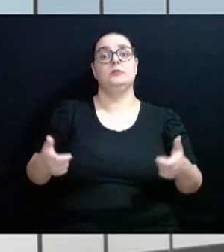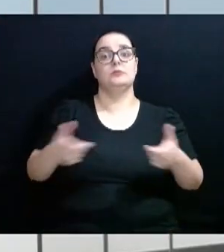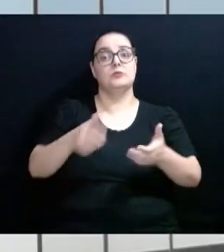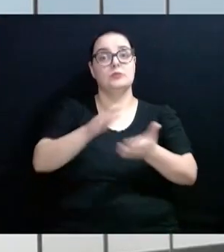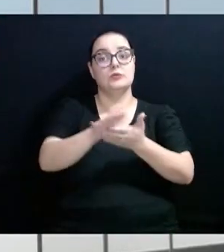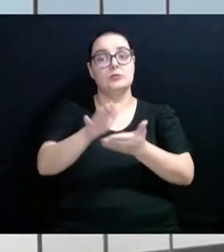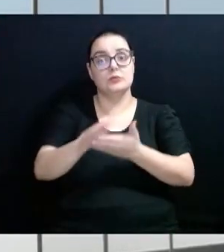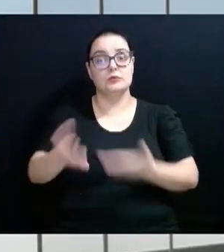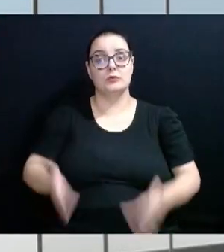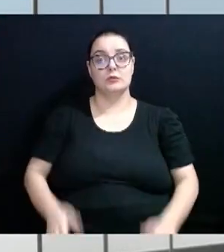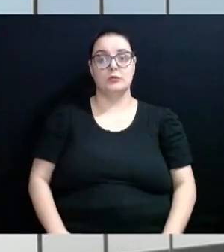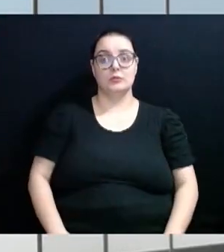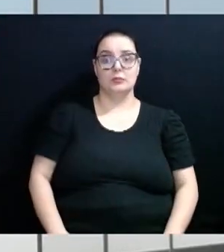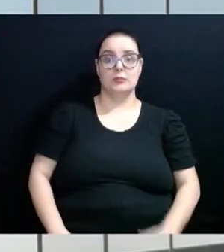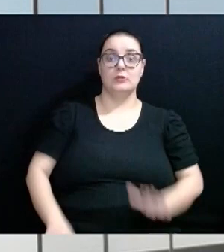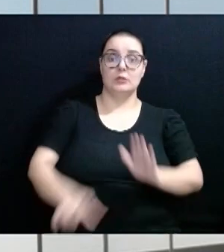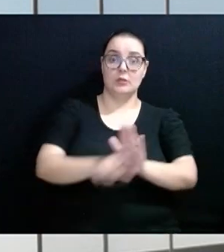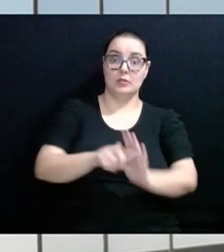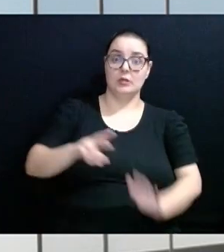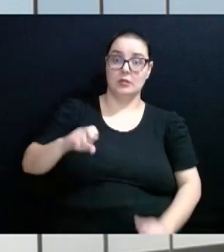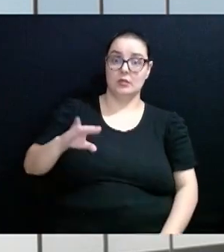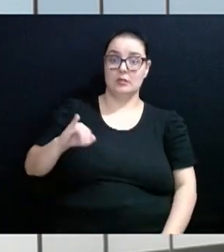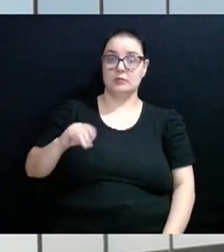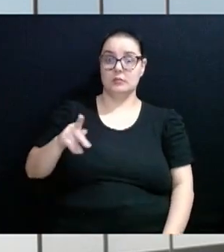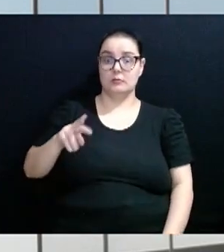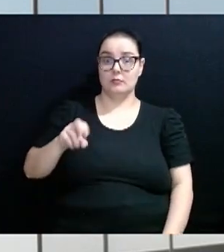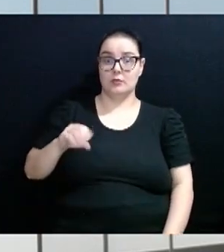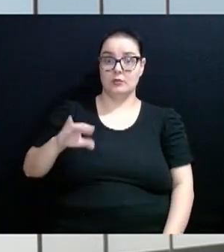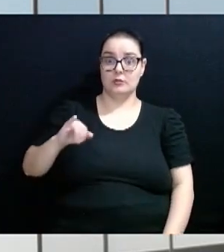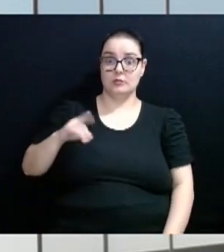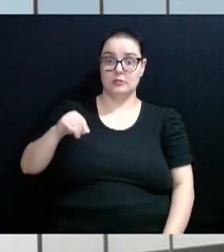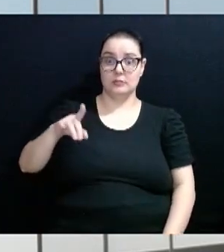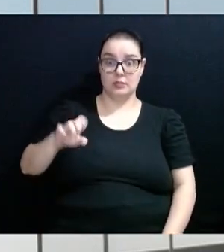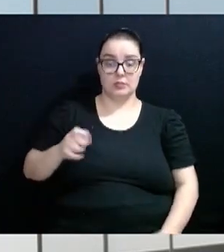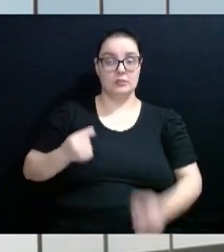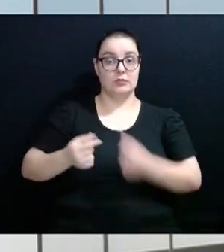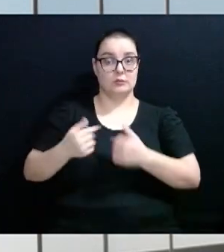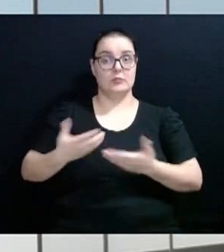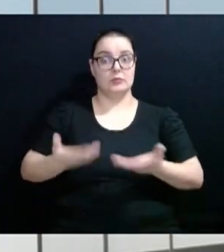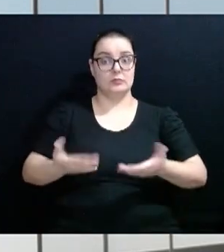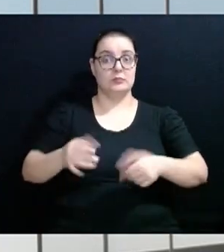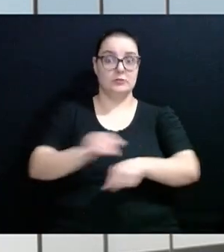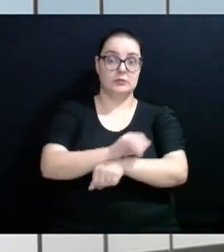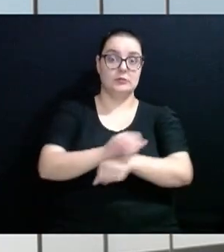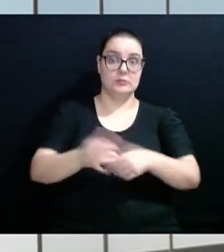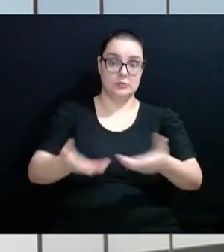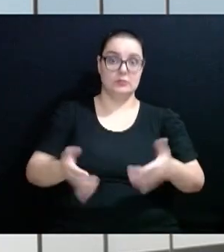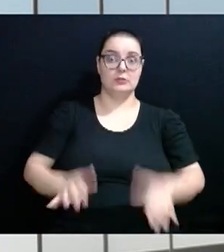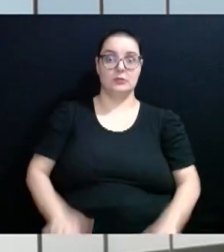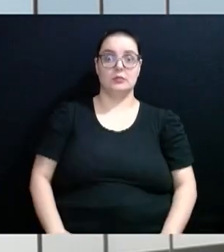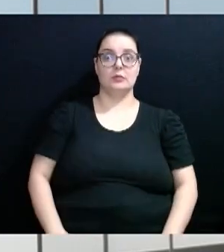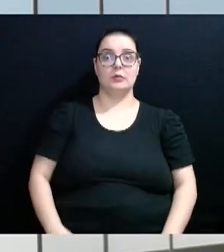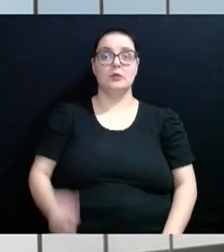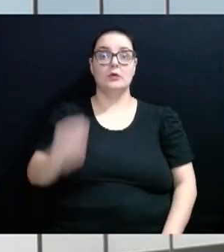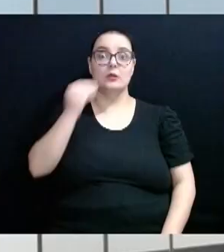da reciprocidade econômica nos dá instrumento para isso, né? Para tentar negociar, né?